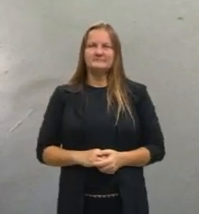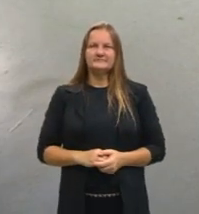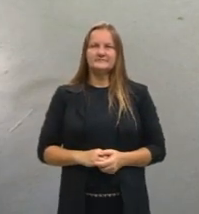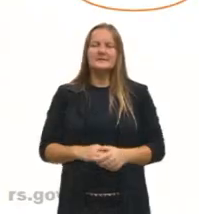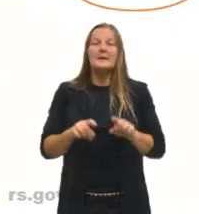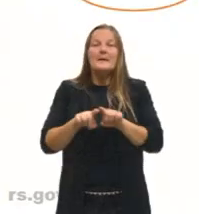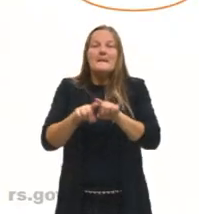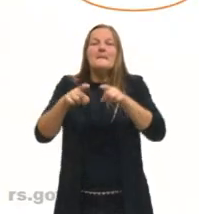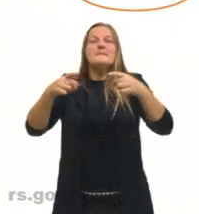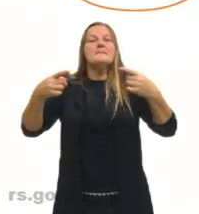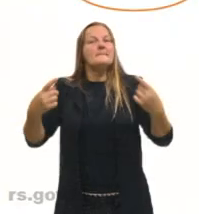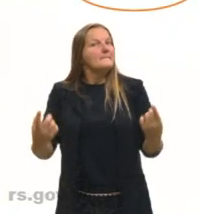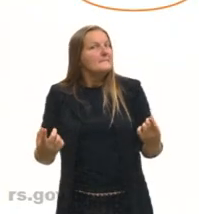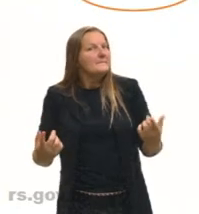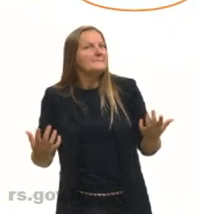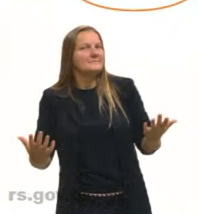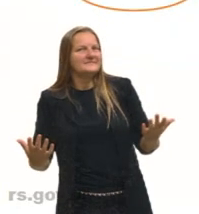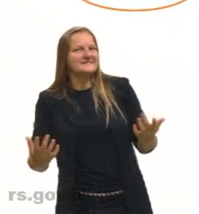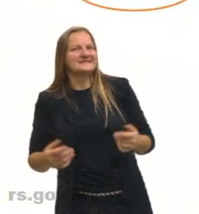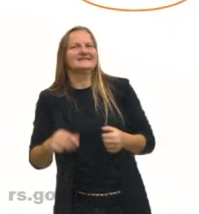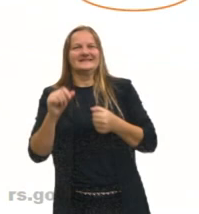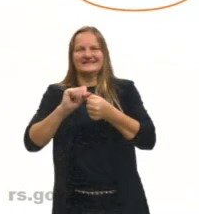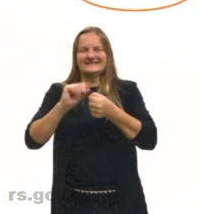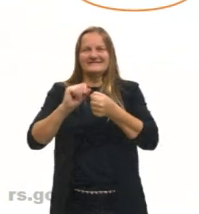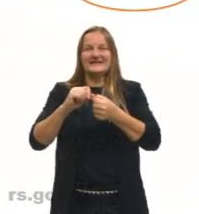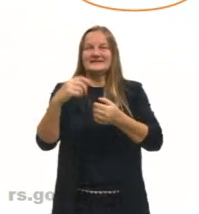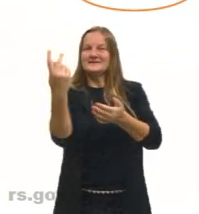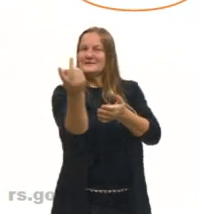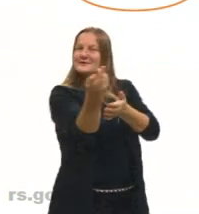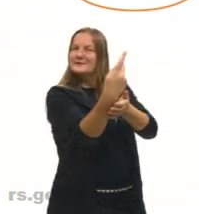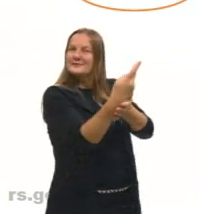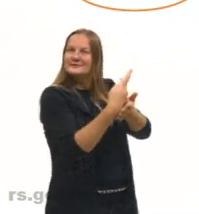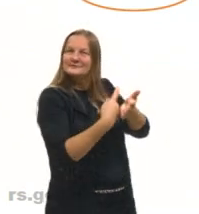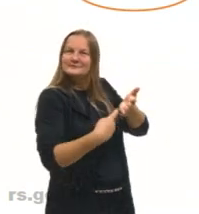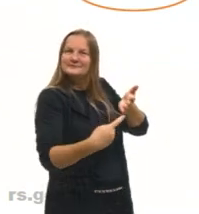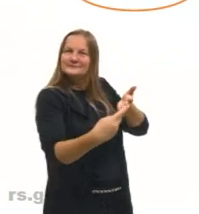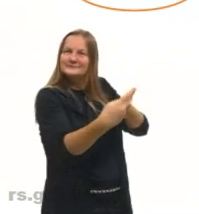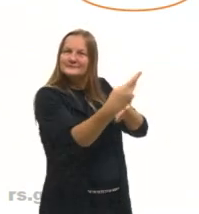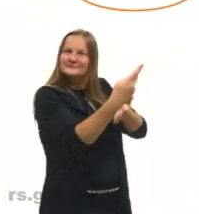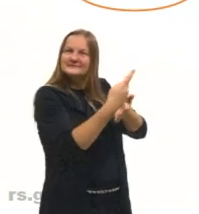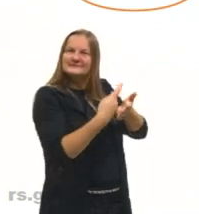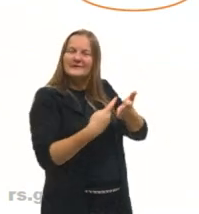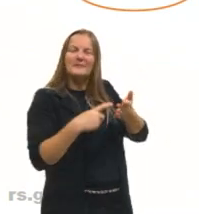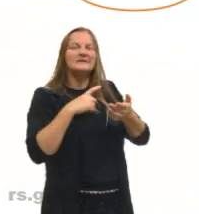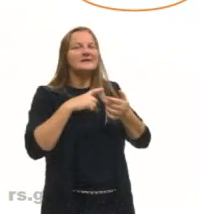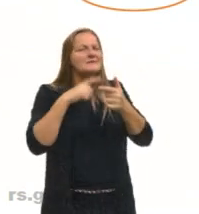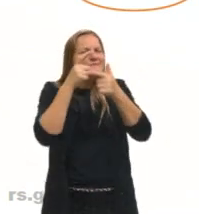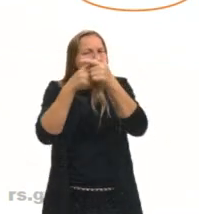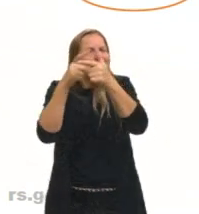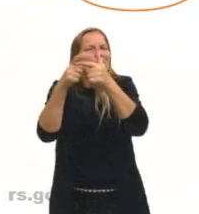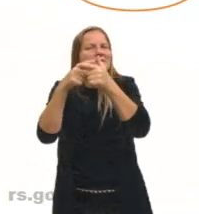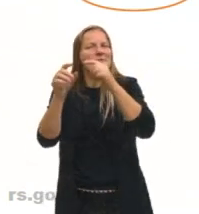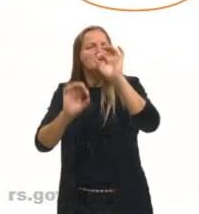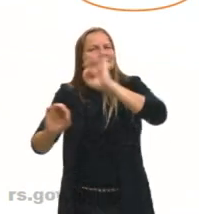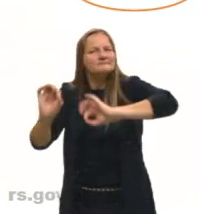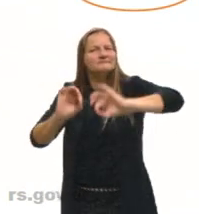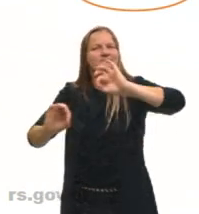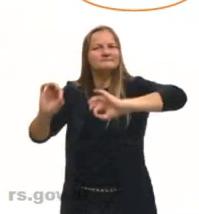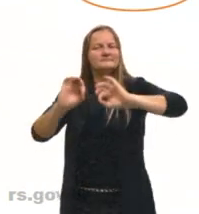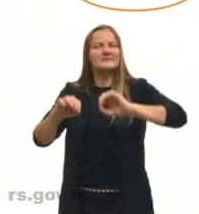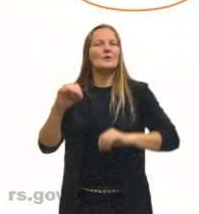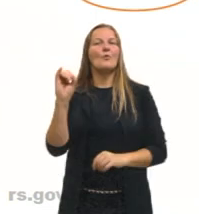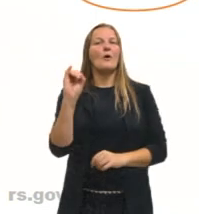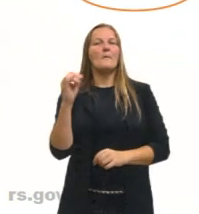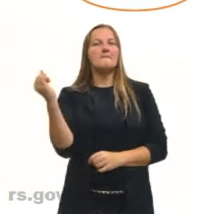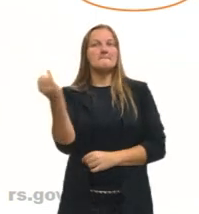mas quando a gente faz um mapa nós temos problemas a ser equacionados tá o